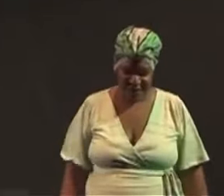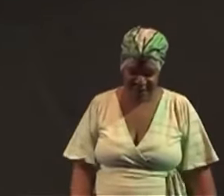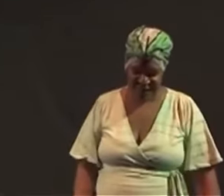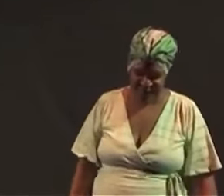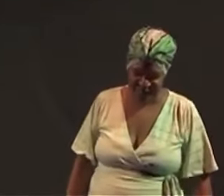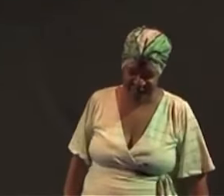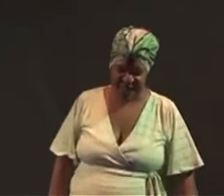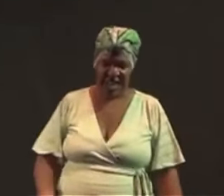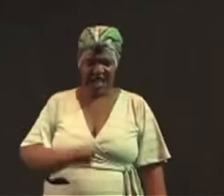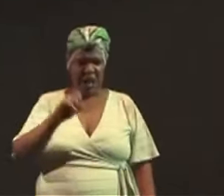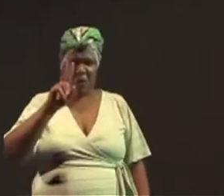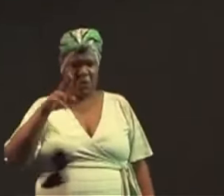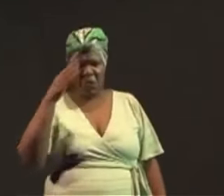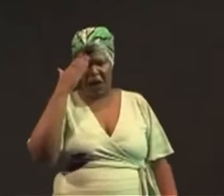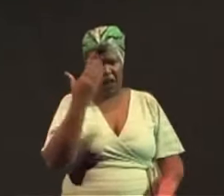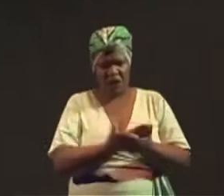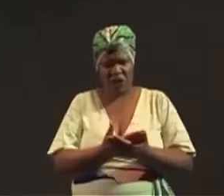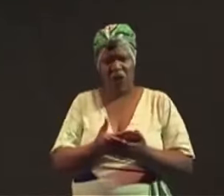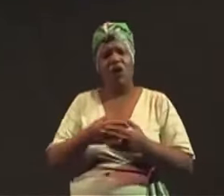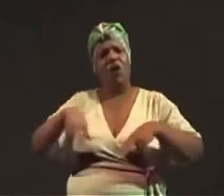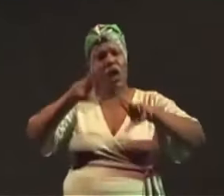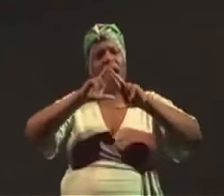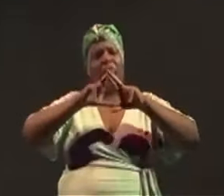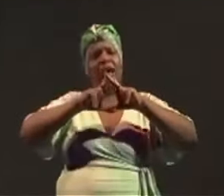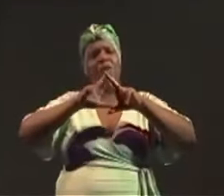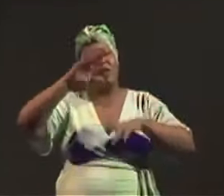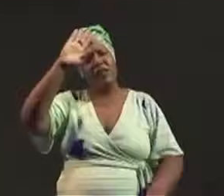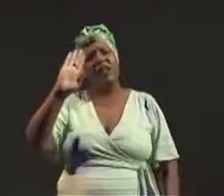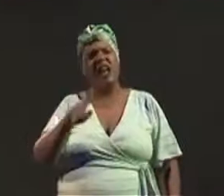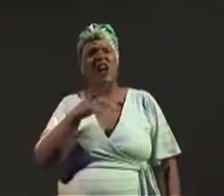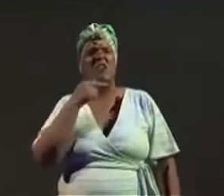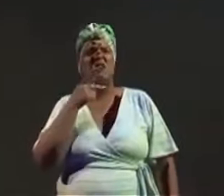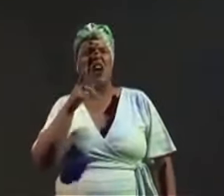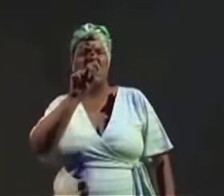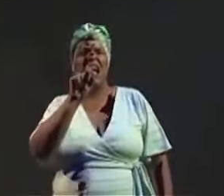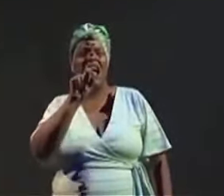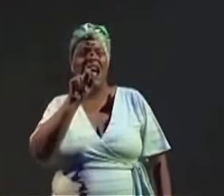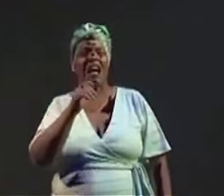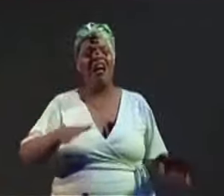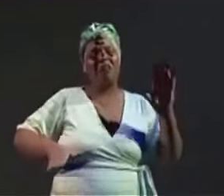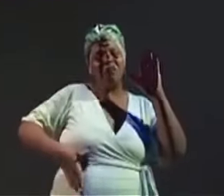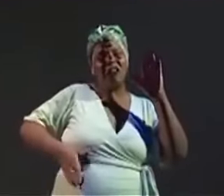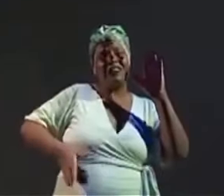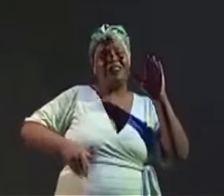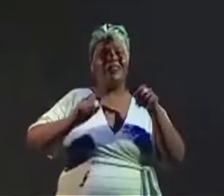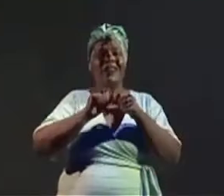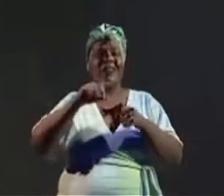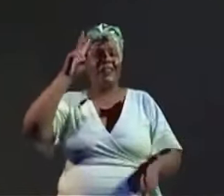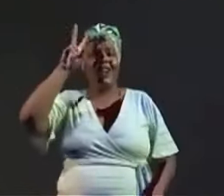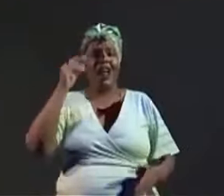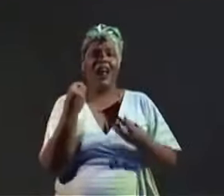E a todos aqueles que nunca acreditaram no rap nacional, estamos aí. Aqueles artistas que eram chamados de bandidos estão aí fazendo história, levando arte pra você,